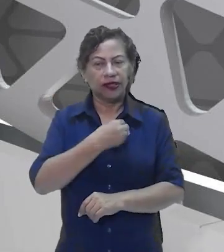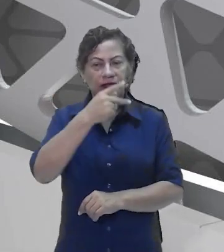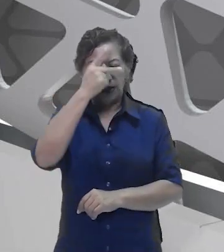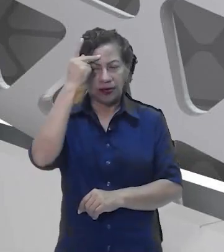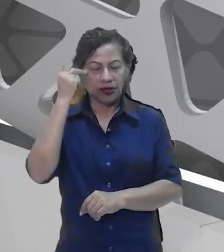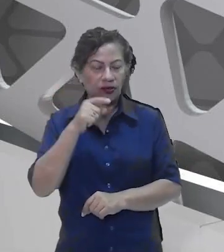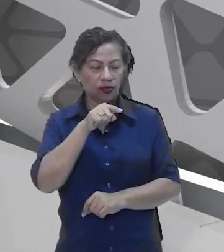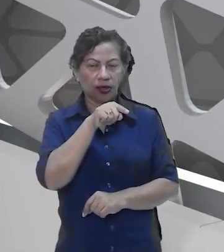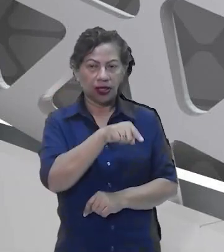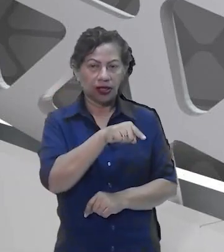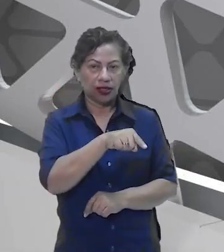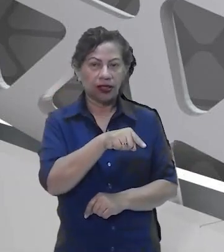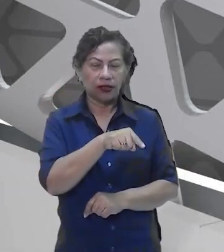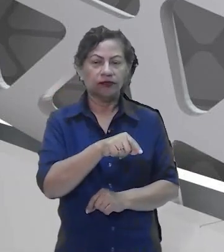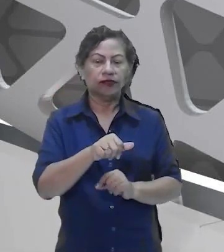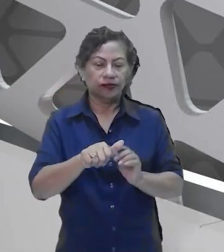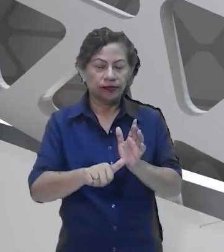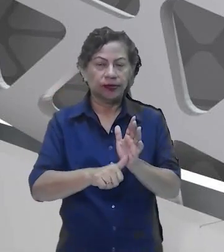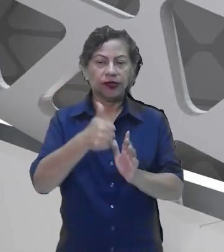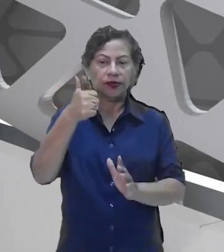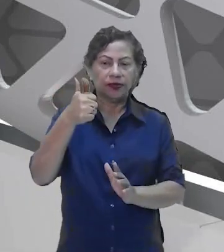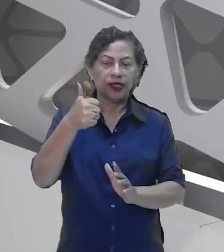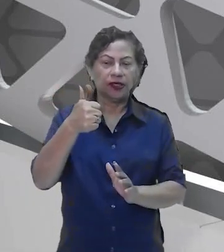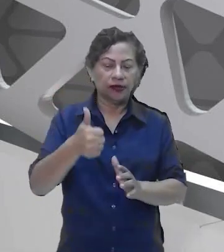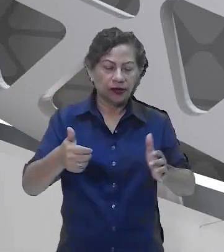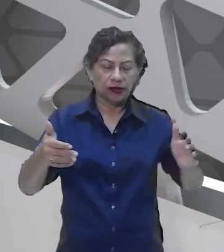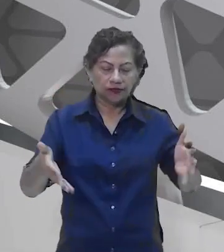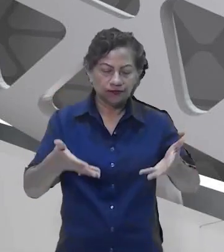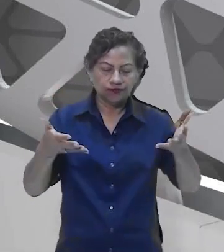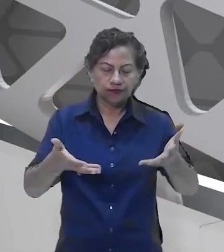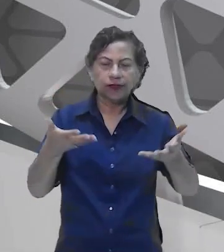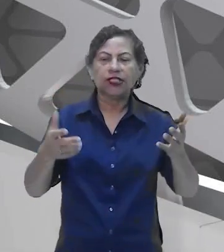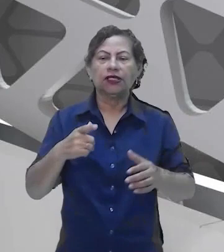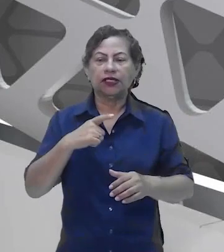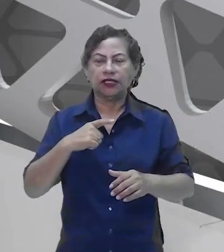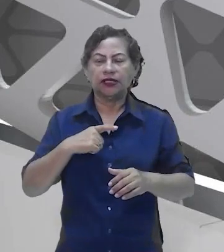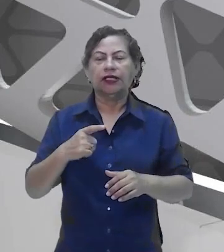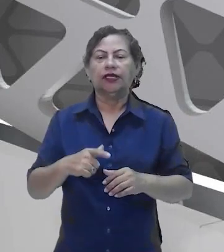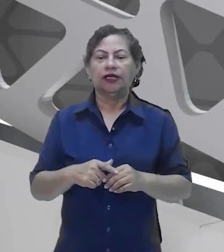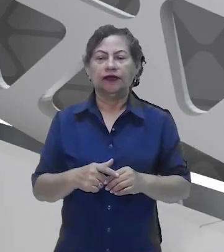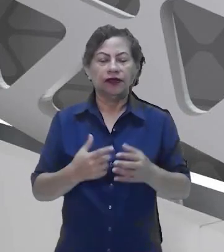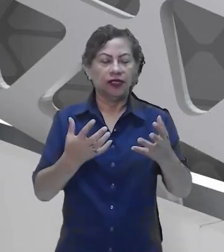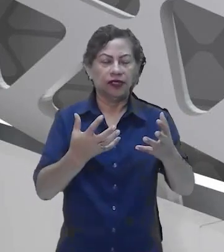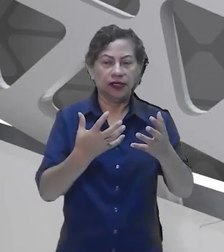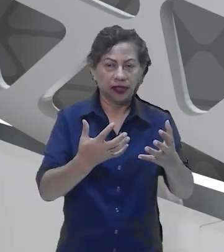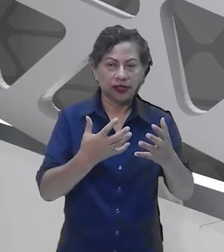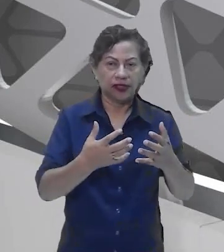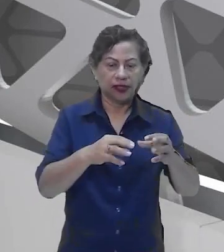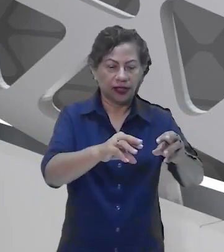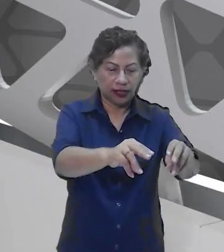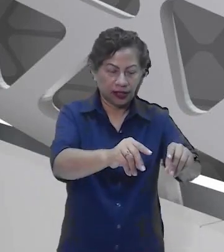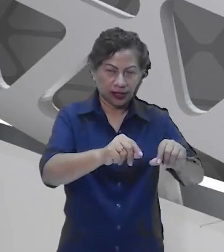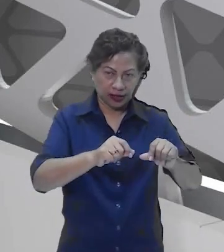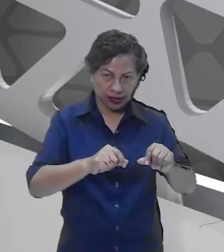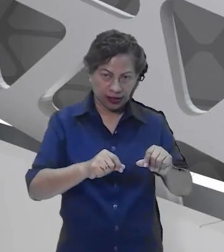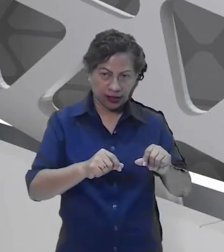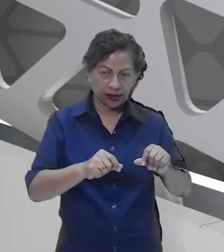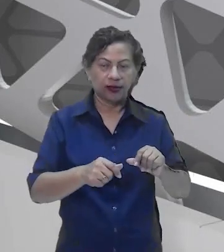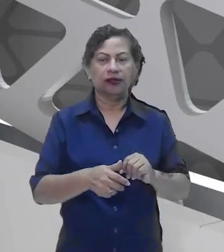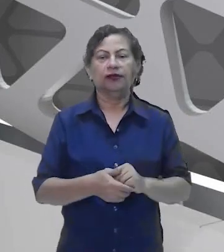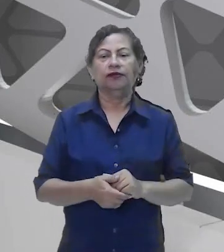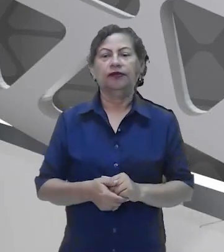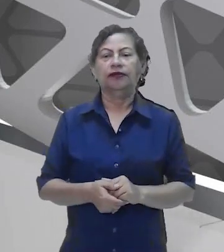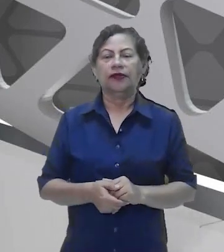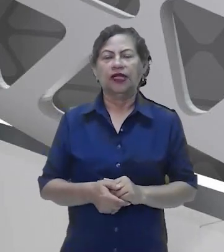Camponesa, que é um dos primeiros movimentos do campo, que vai lutar pela distribuição da terra de uma forma mais equitativa, e ela